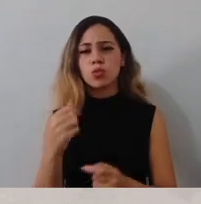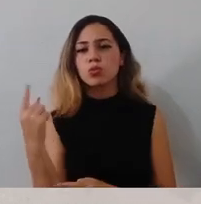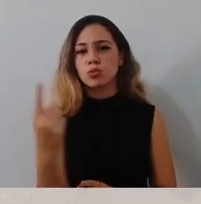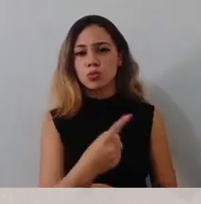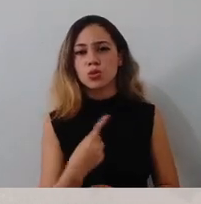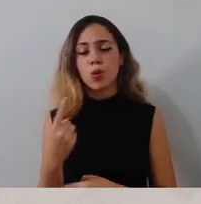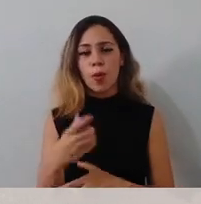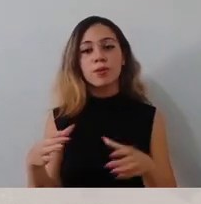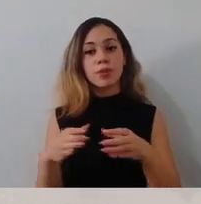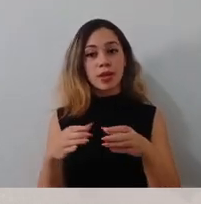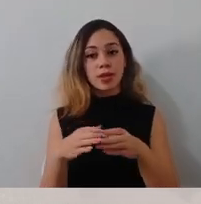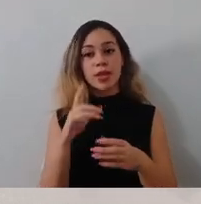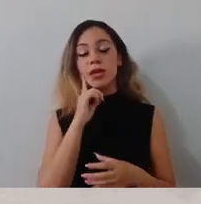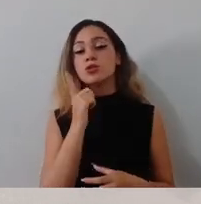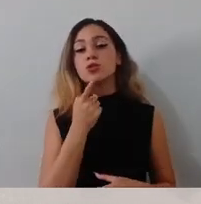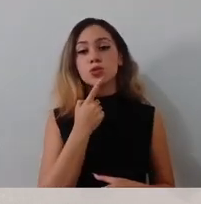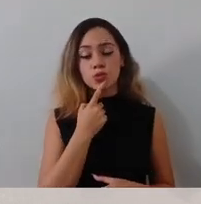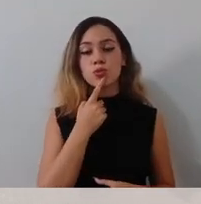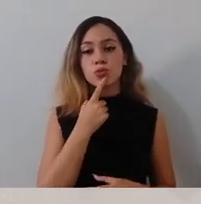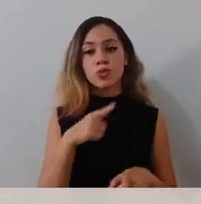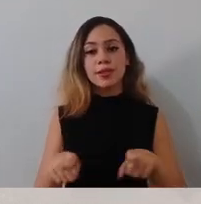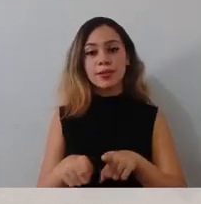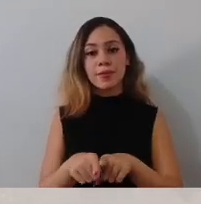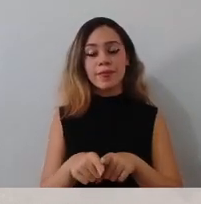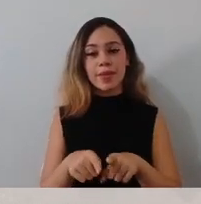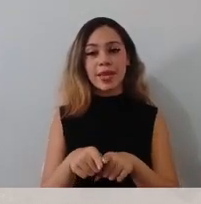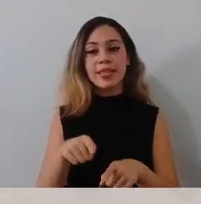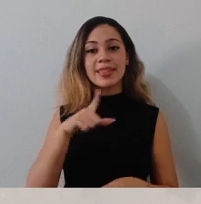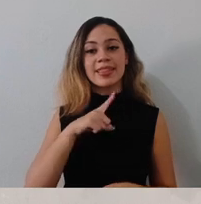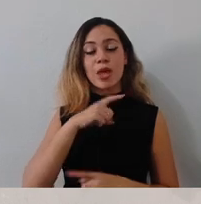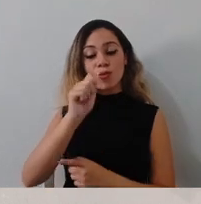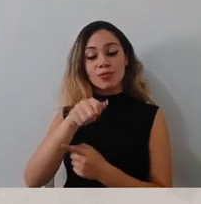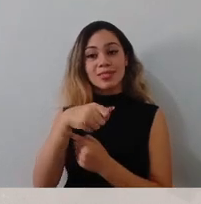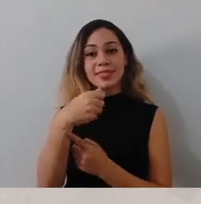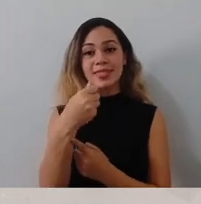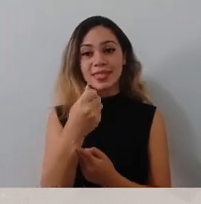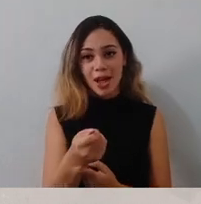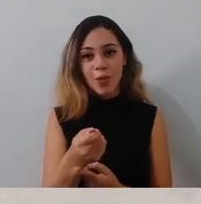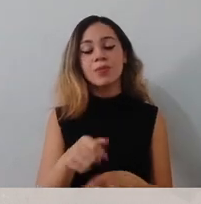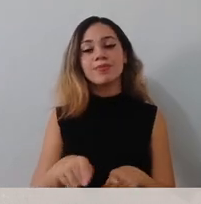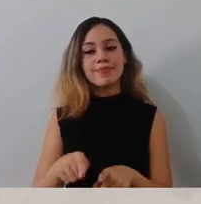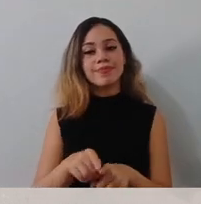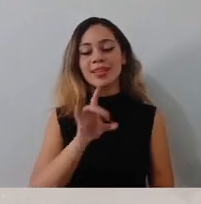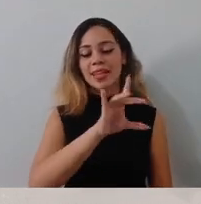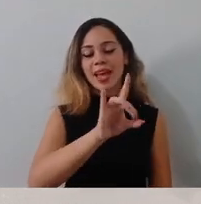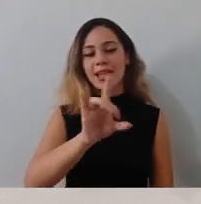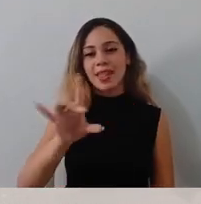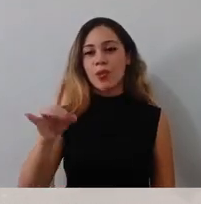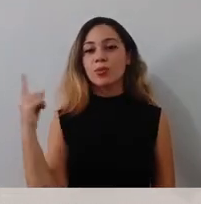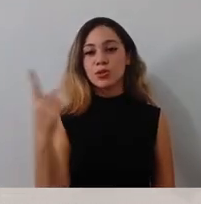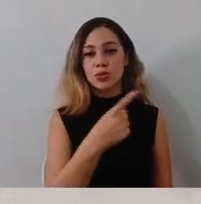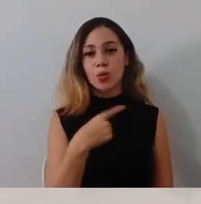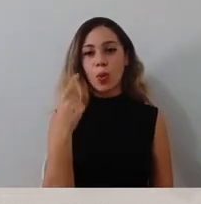Você também faz parte dessa comunidade Sim, é verdade, surda. todos nós somos. Tanto é que você tem até o seu batismo, né? Seu sinal. Isso. Todos nós temos,